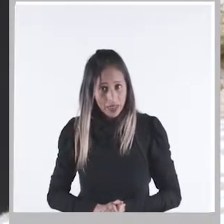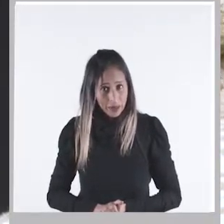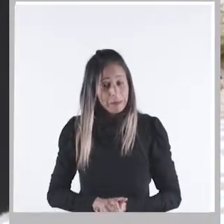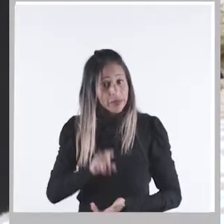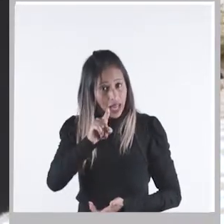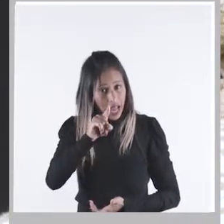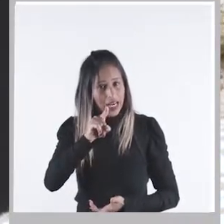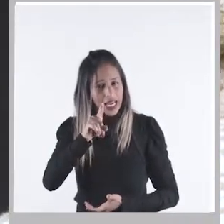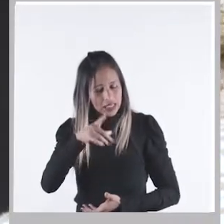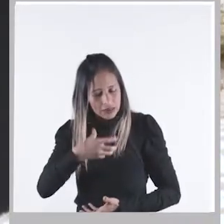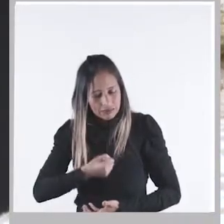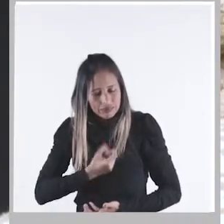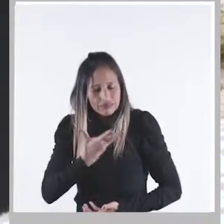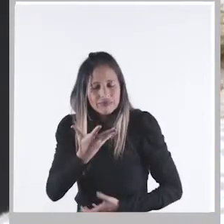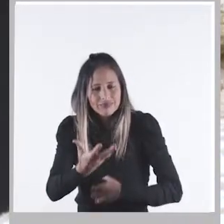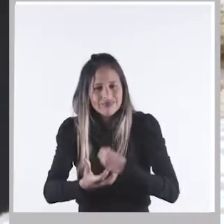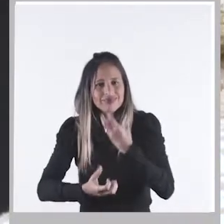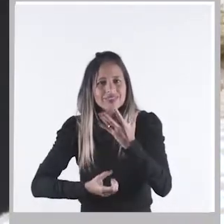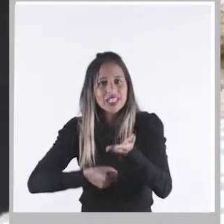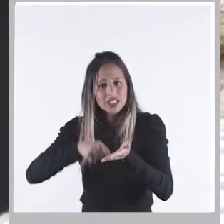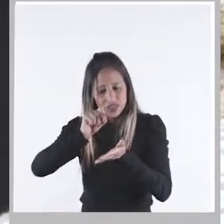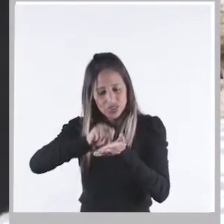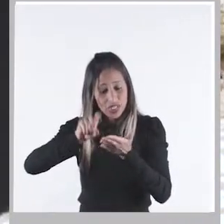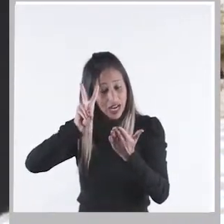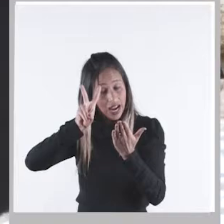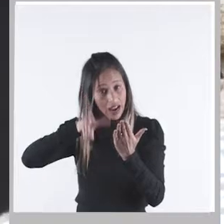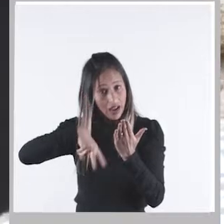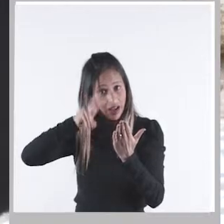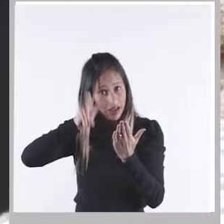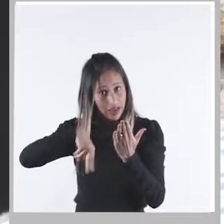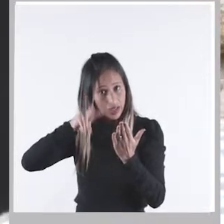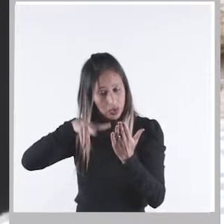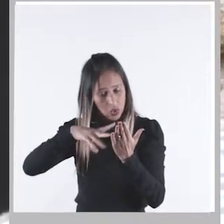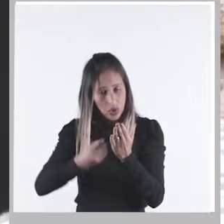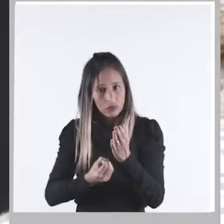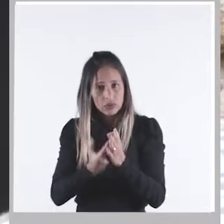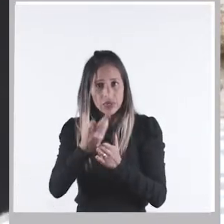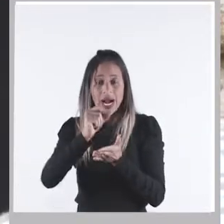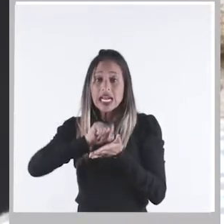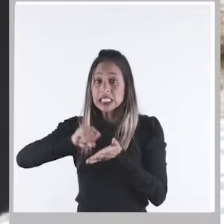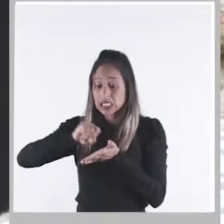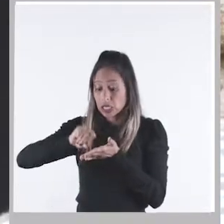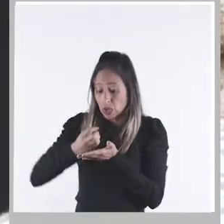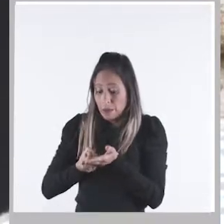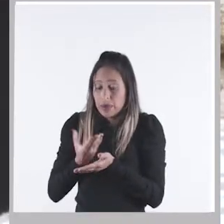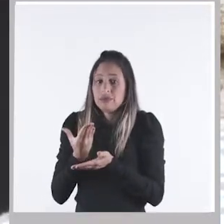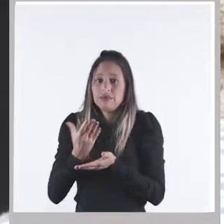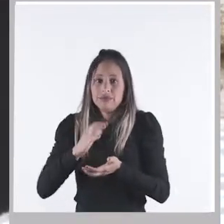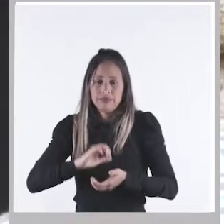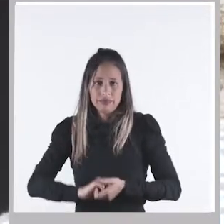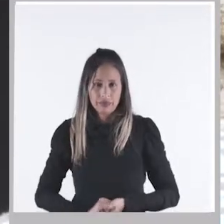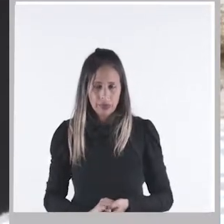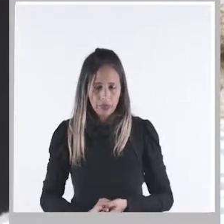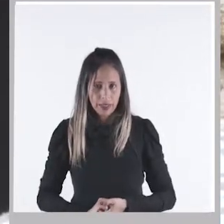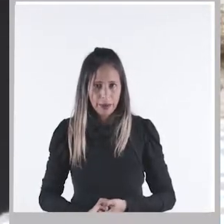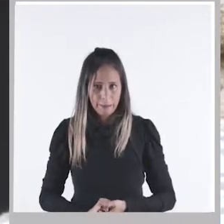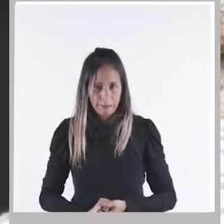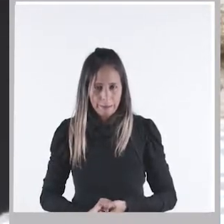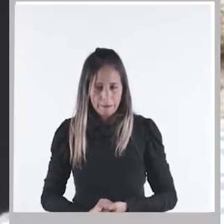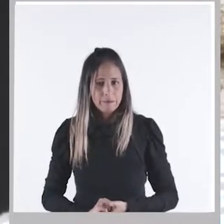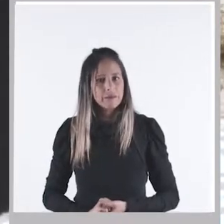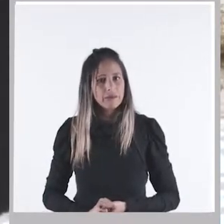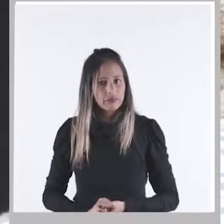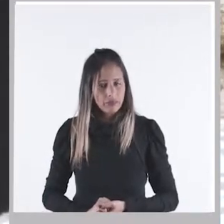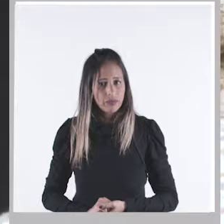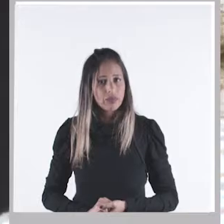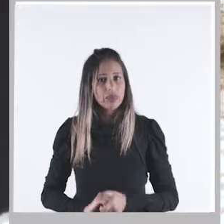nesse confluir, assim, de leitora que eu acho que surge a escritora, sabe? Sim. E uma